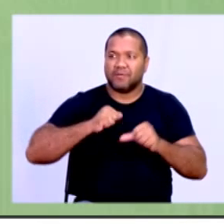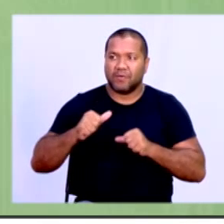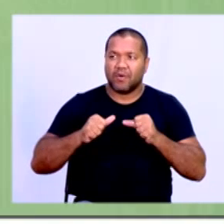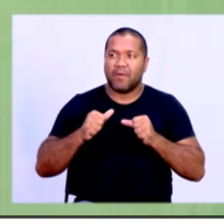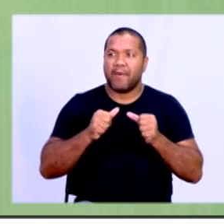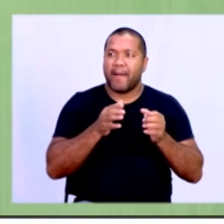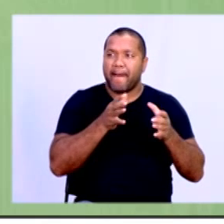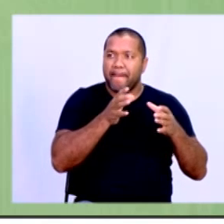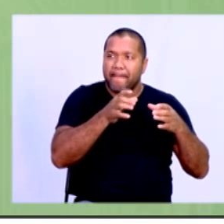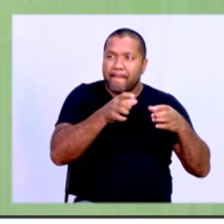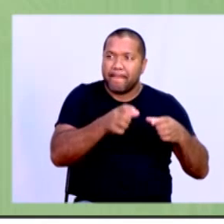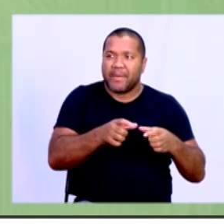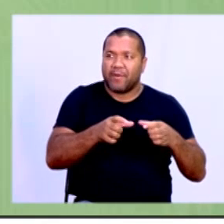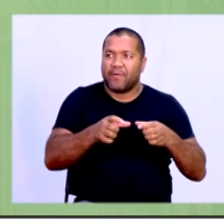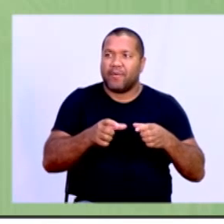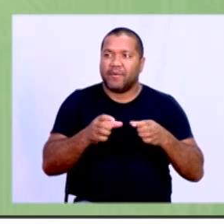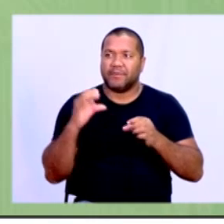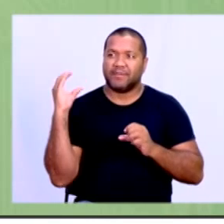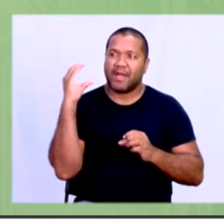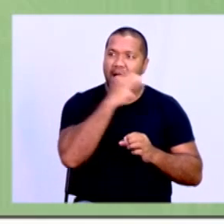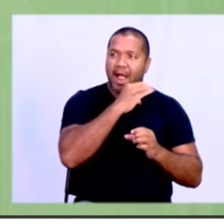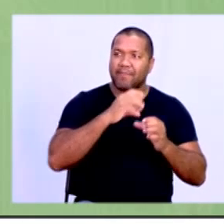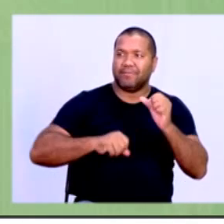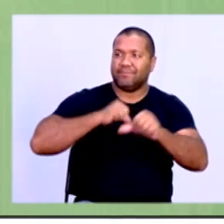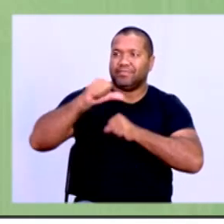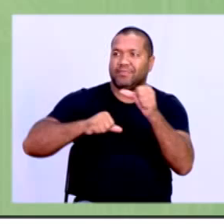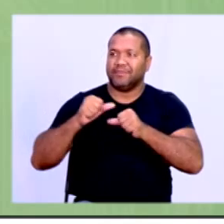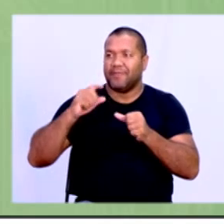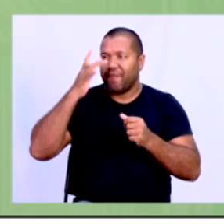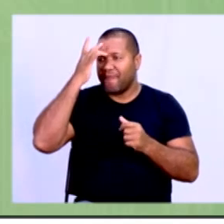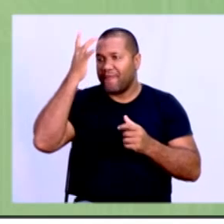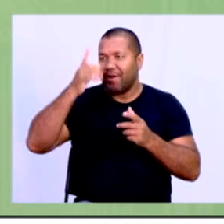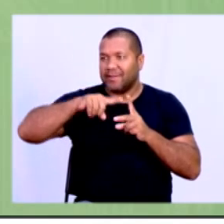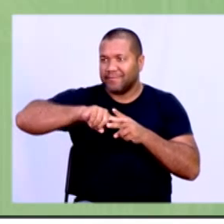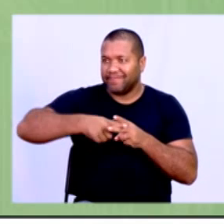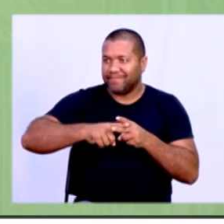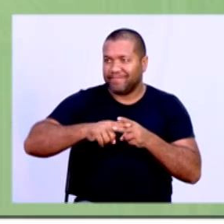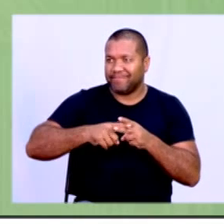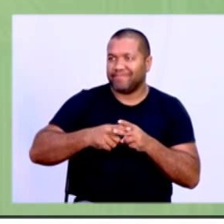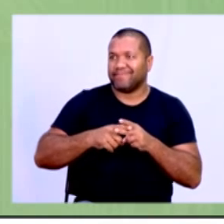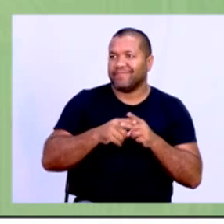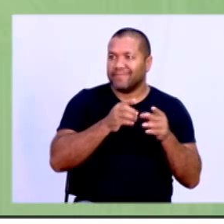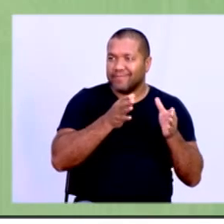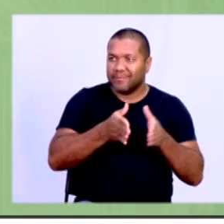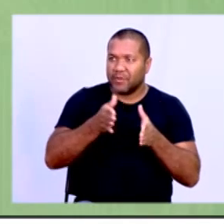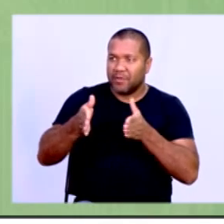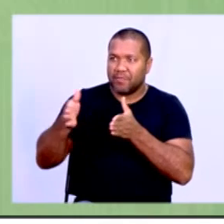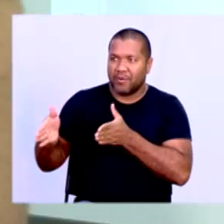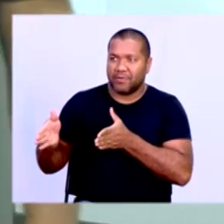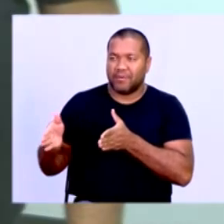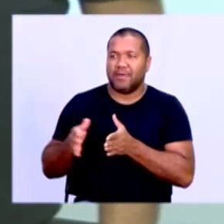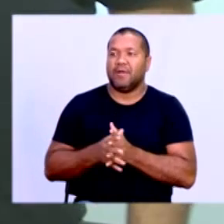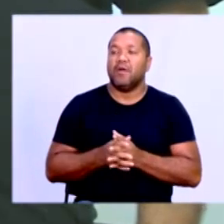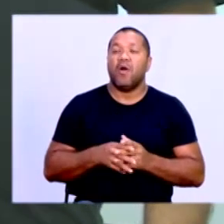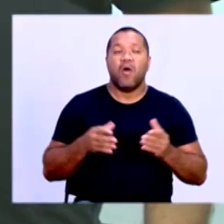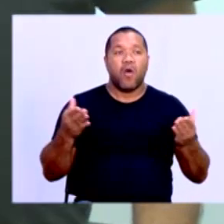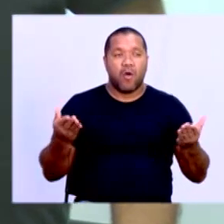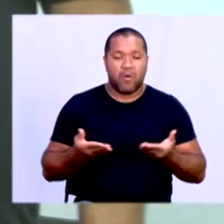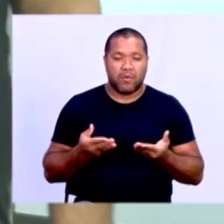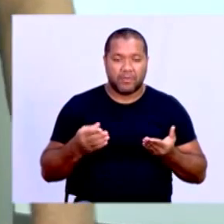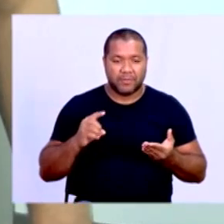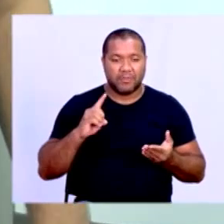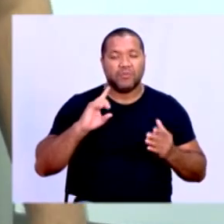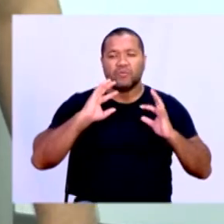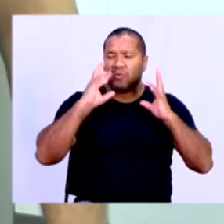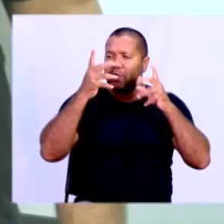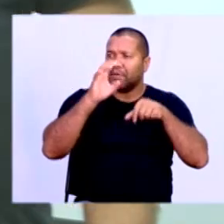de desenvolvimento rápido, de fácil manutenção e modular. Vejam bem, hoje em dia, a maioria das